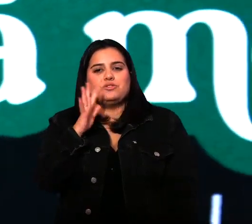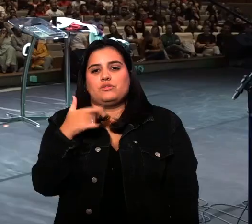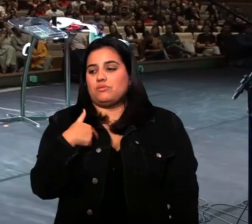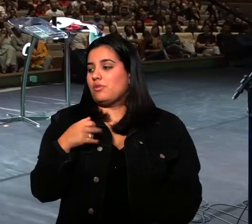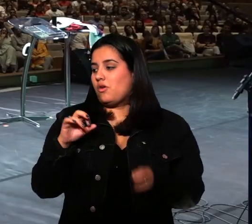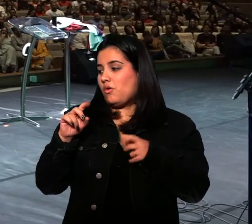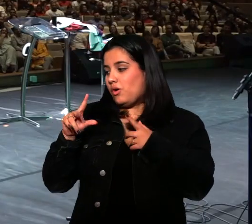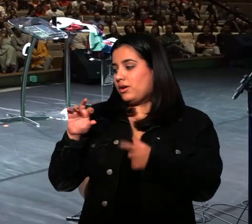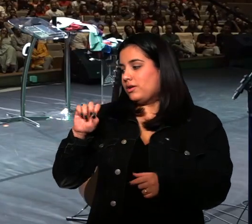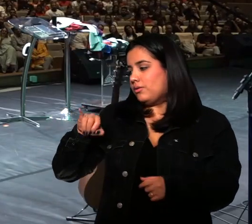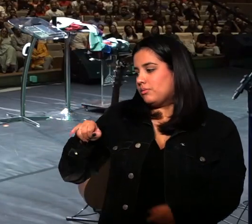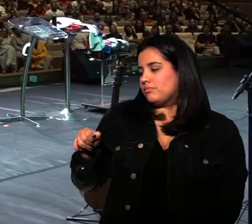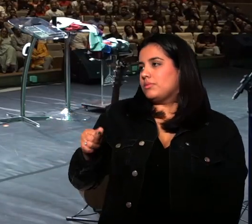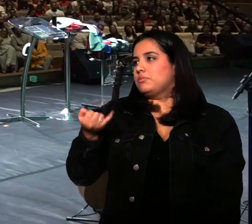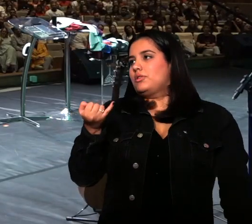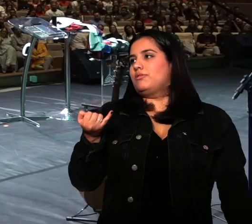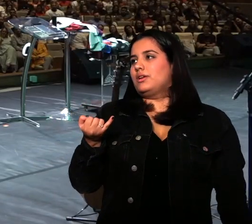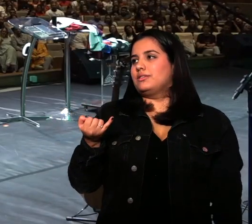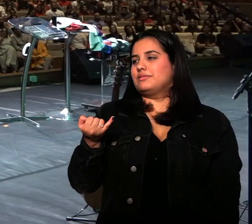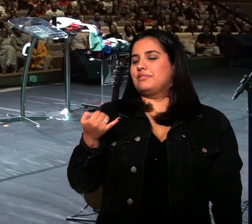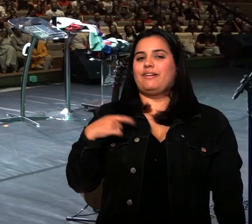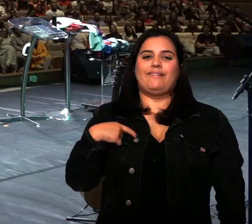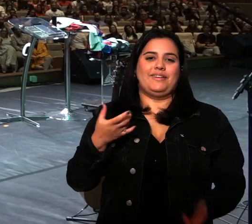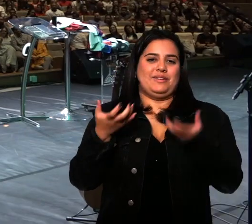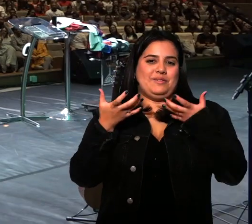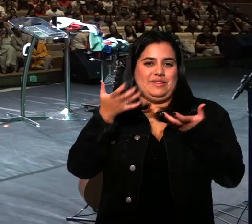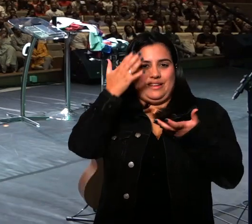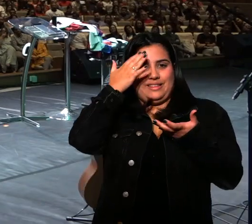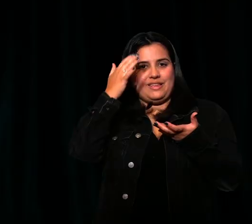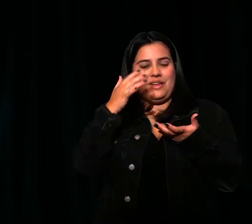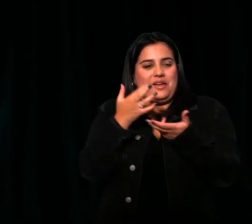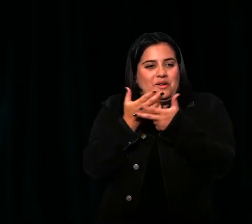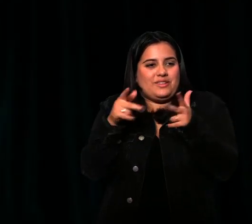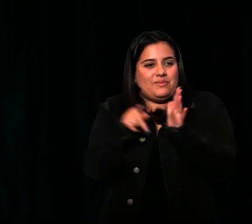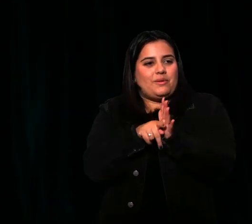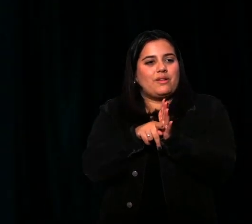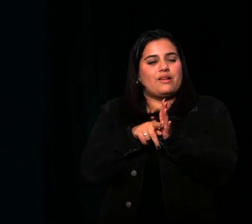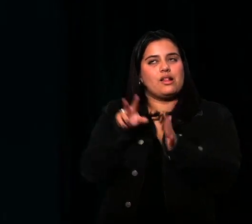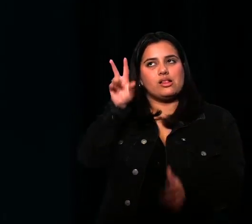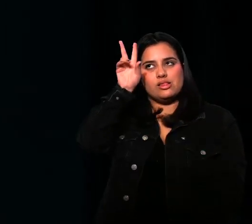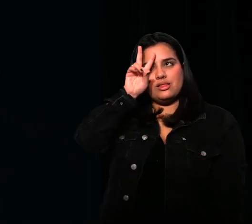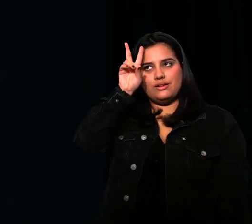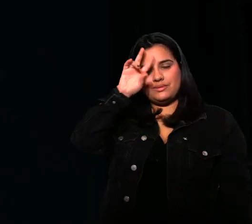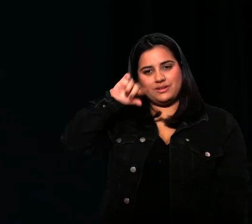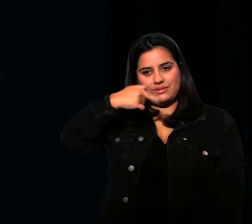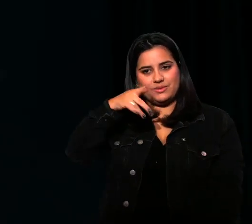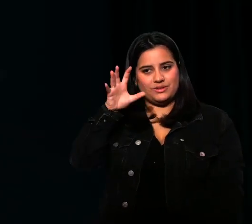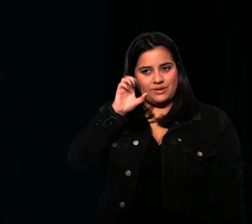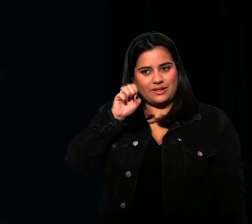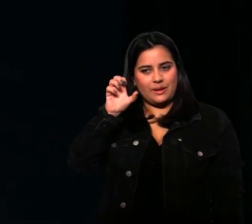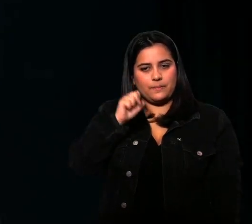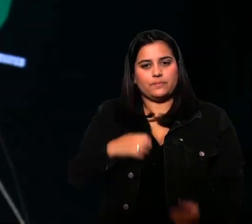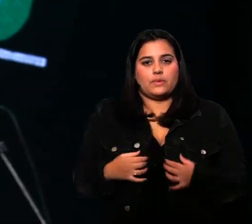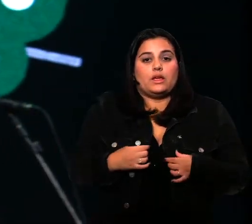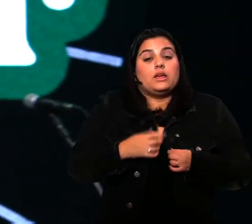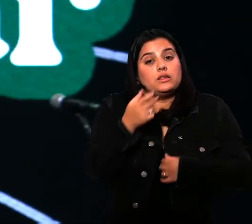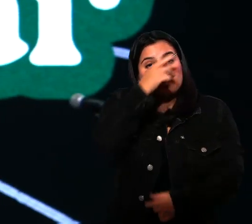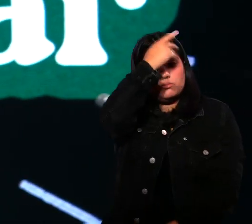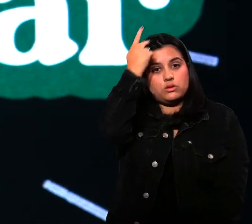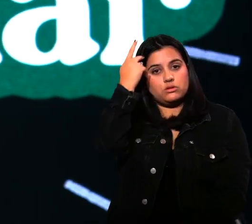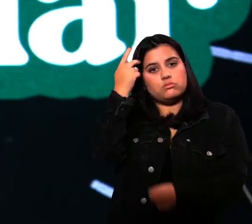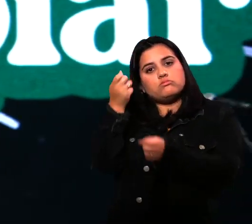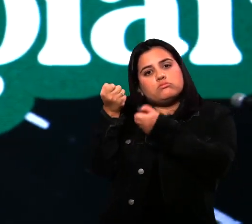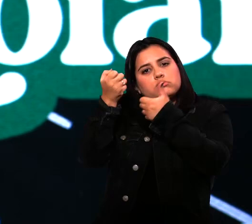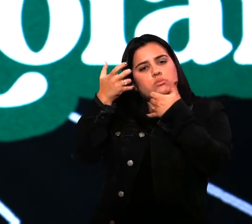sugar aqui, eu me arrependo de não ter um gravador no dia, teria sido maravilhoso. Mas ele começou a contar um pouco da história, de como ele começou a pregar,